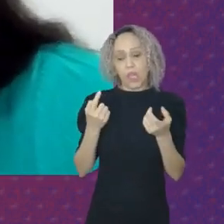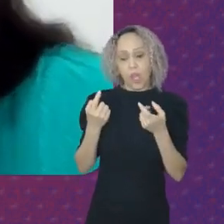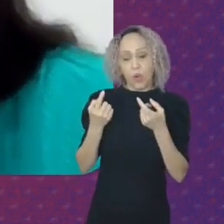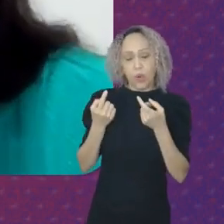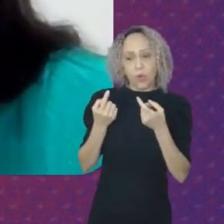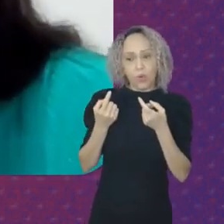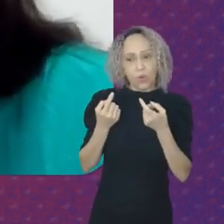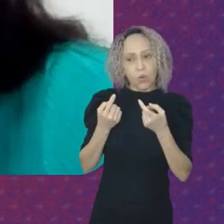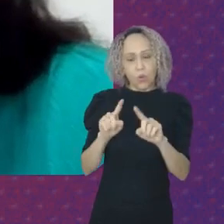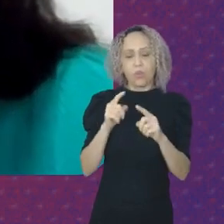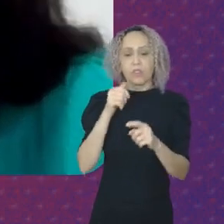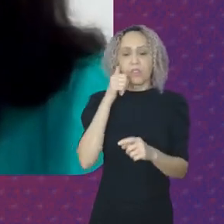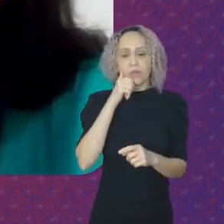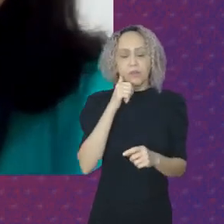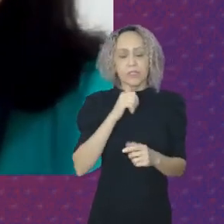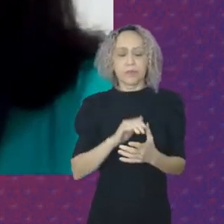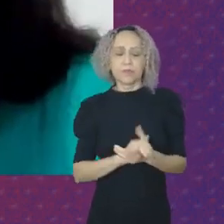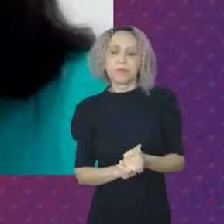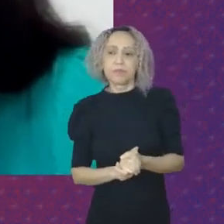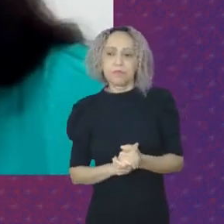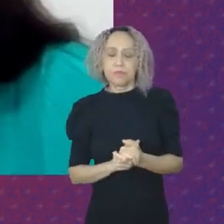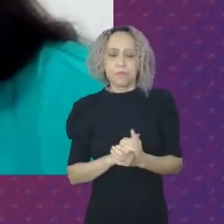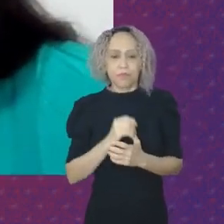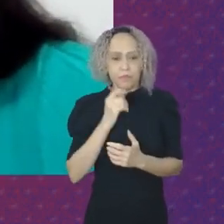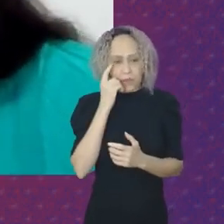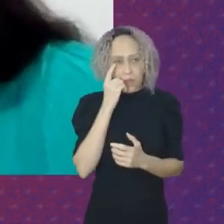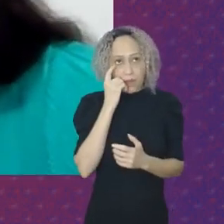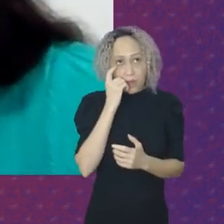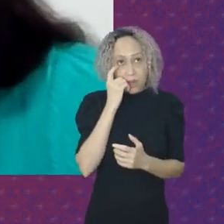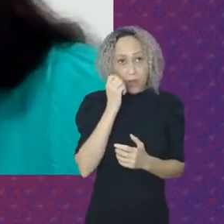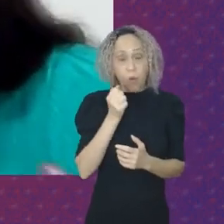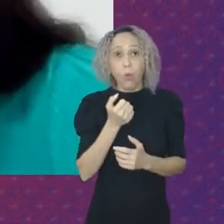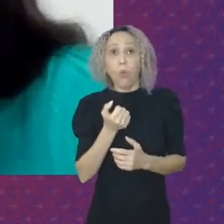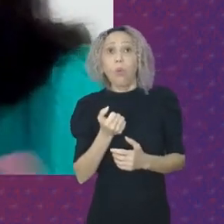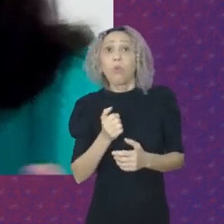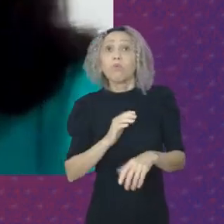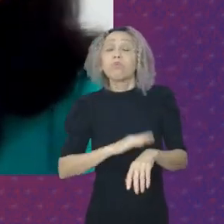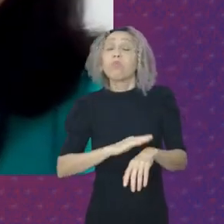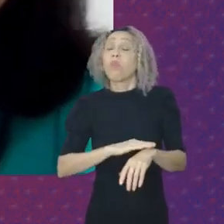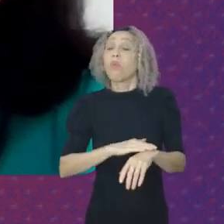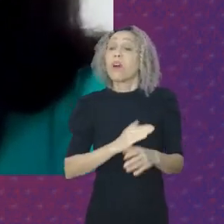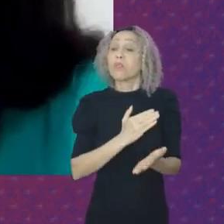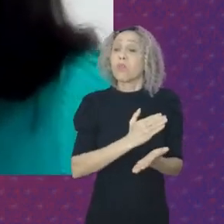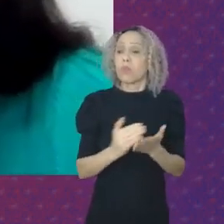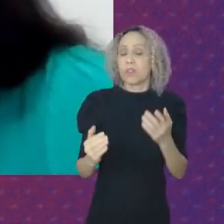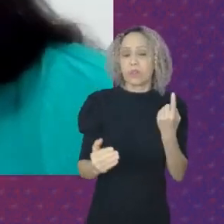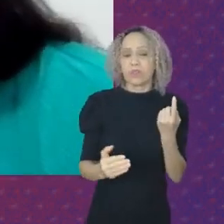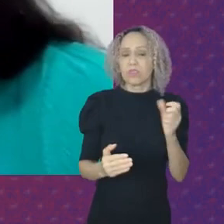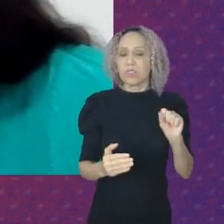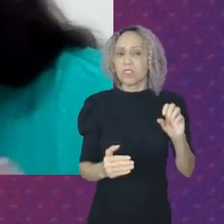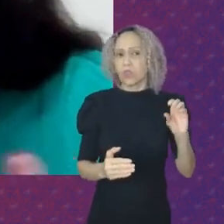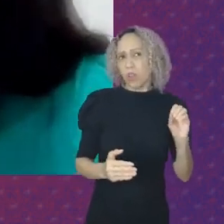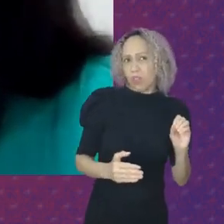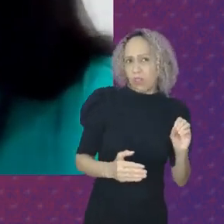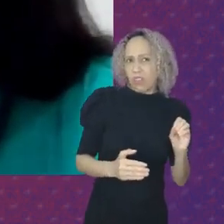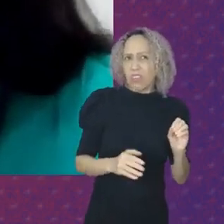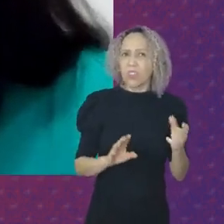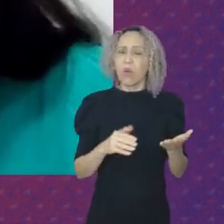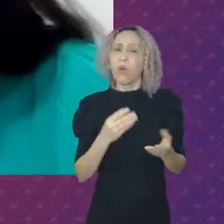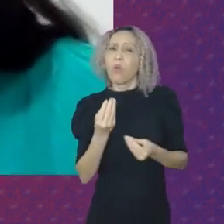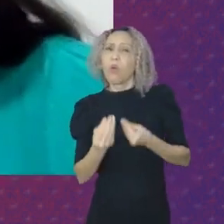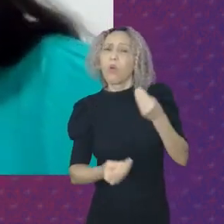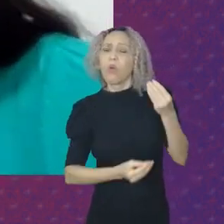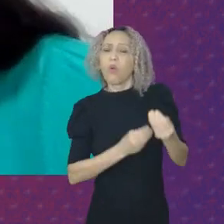para apresentar realmente quando foi que ela iniciou, como era vista anteriormente, os processos que